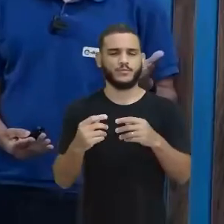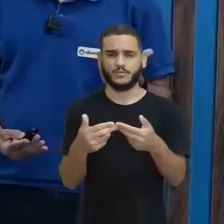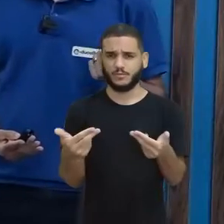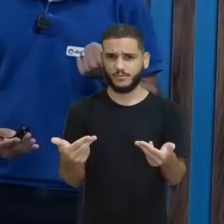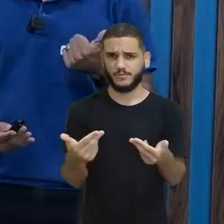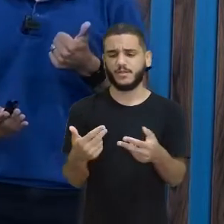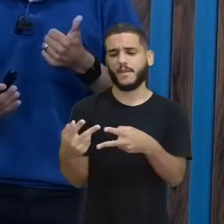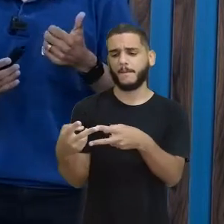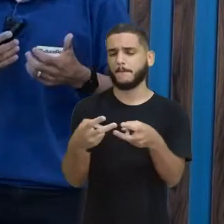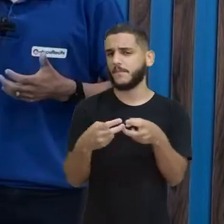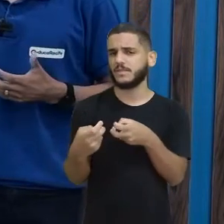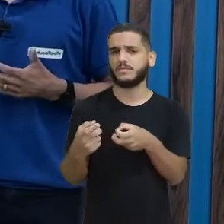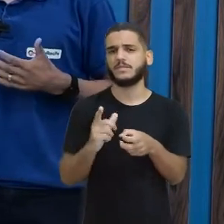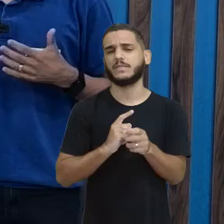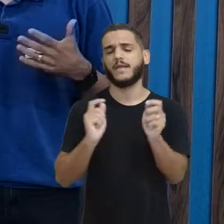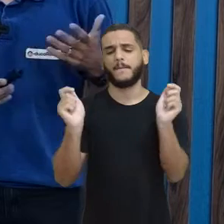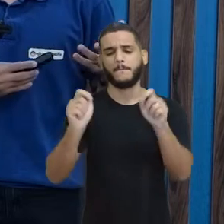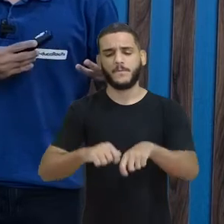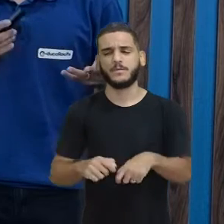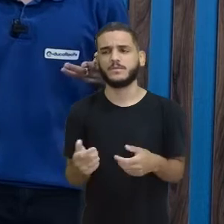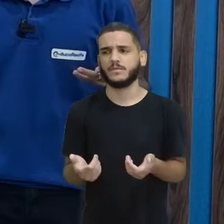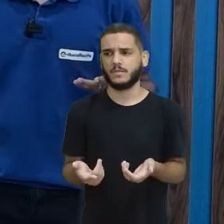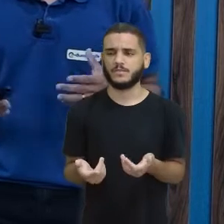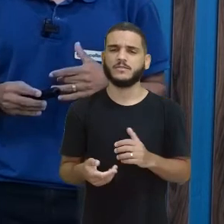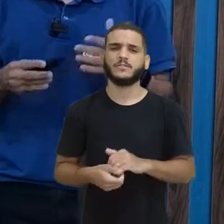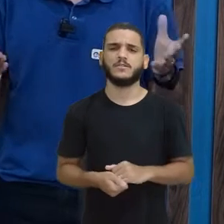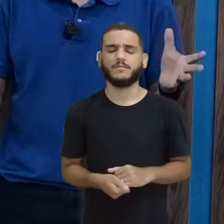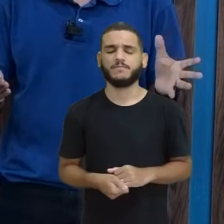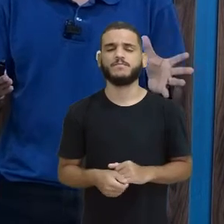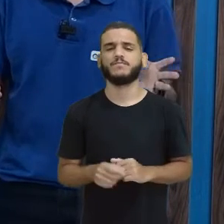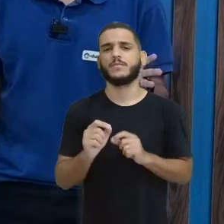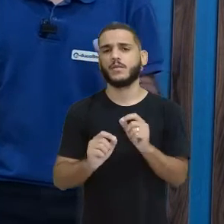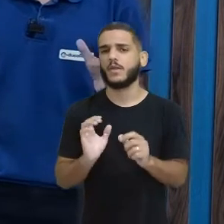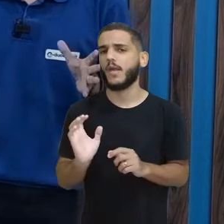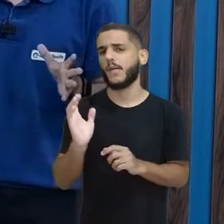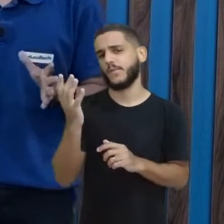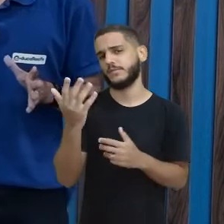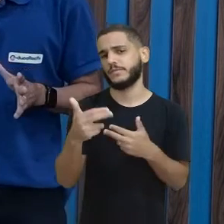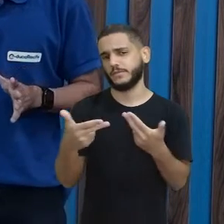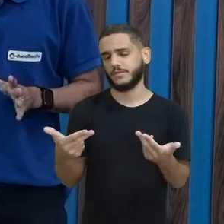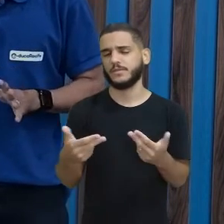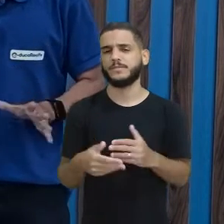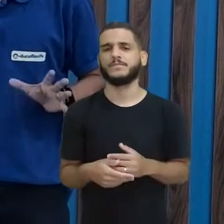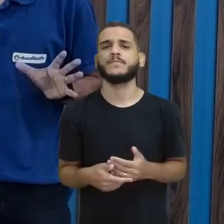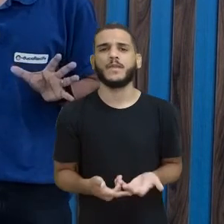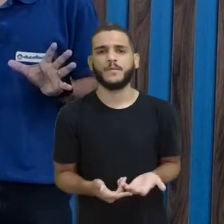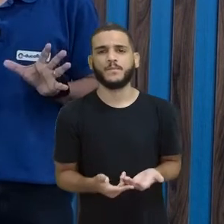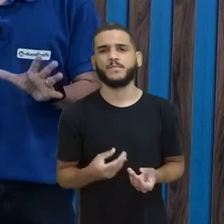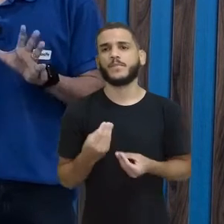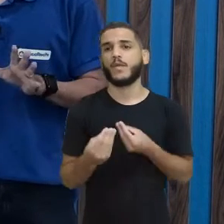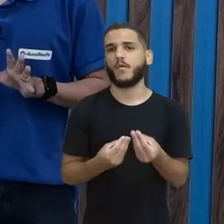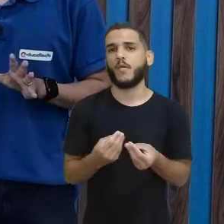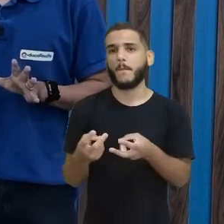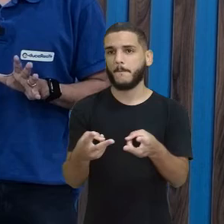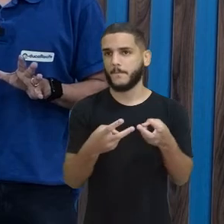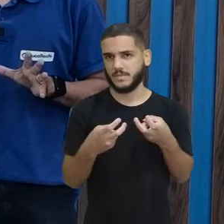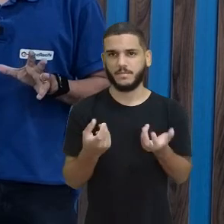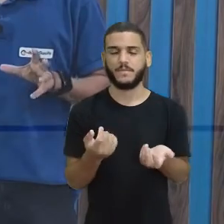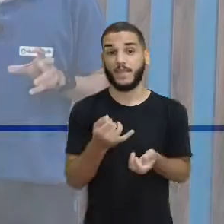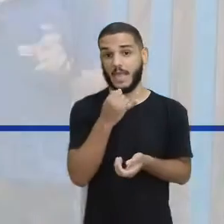Para definir aí as probabilidades, né, as possibilidades de uma situação que pode acontecer. Então, como é que eu posso perceber isso